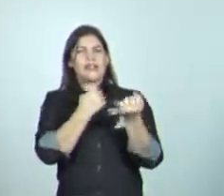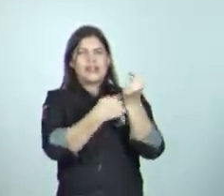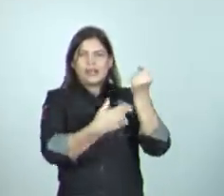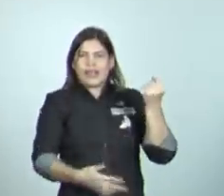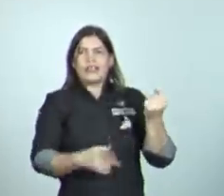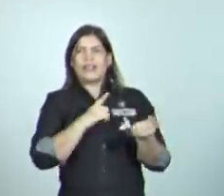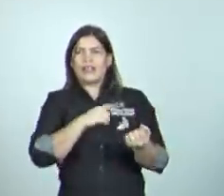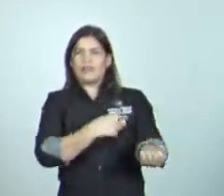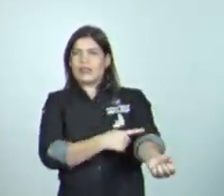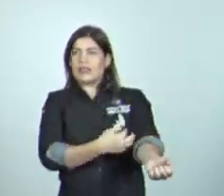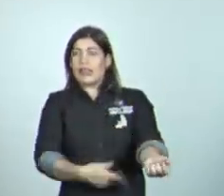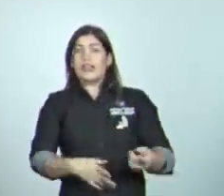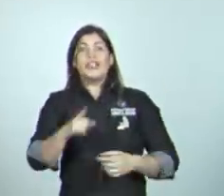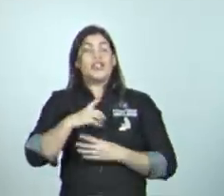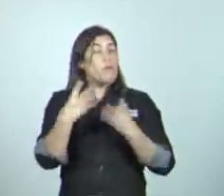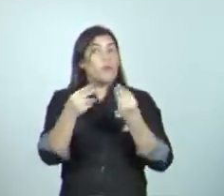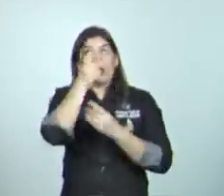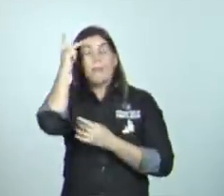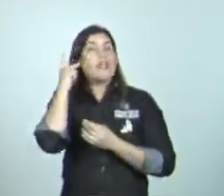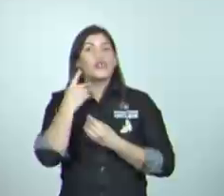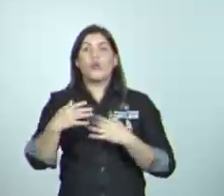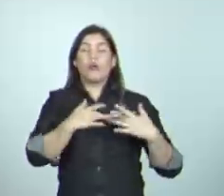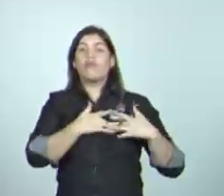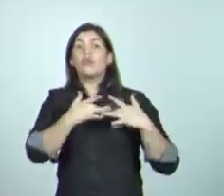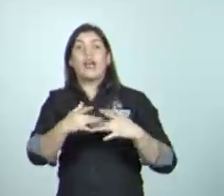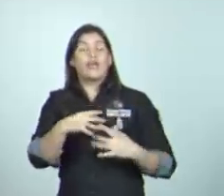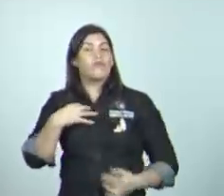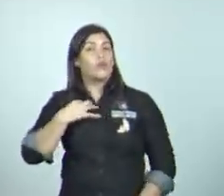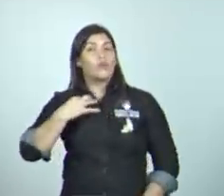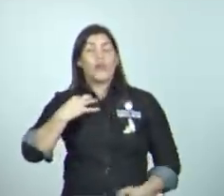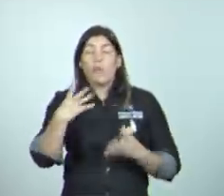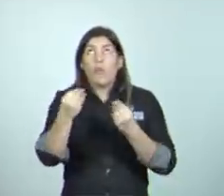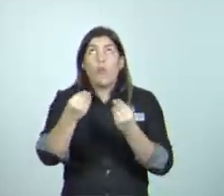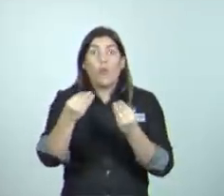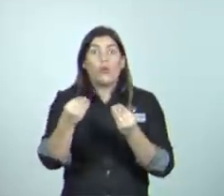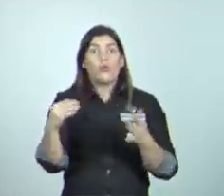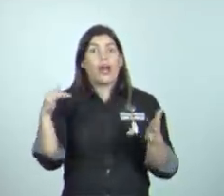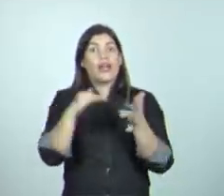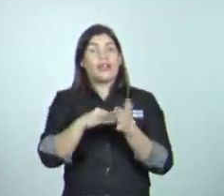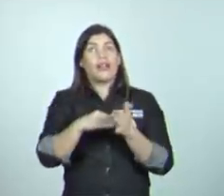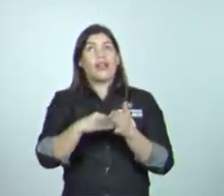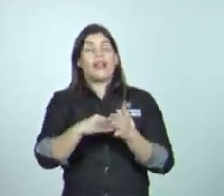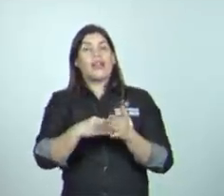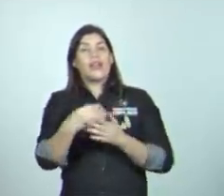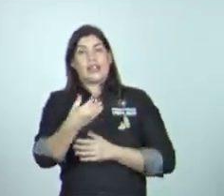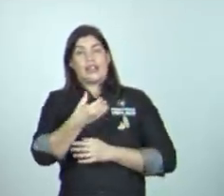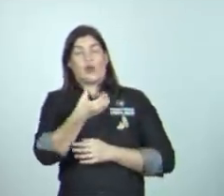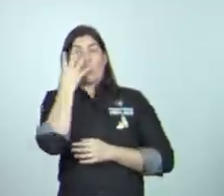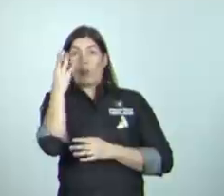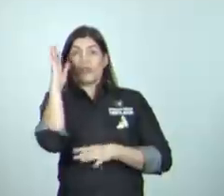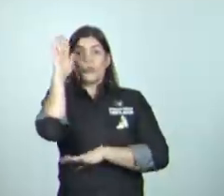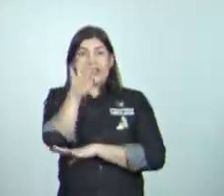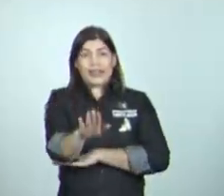aconteceu nós temos tanta gente aqui que tava preguiça até às 16horas 14 horas eles foram embora porque não